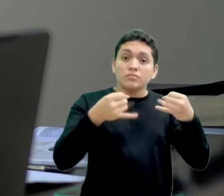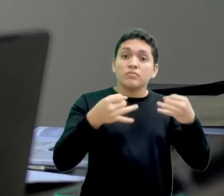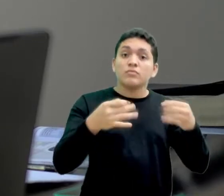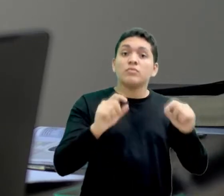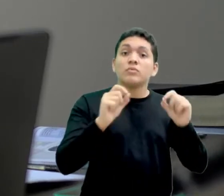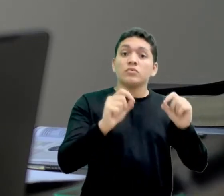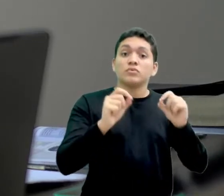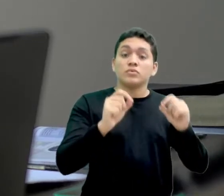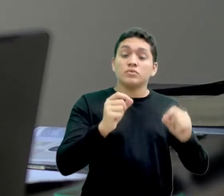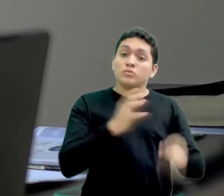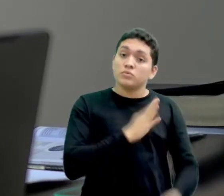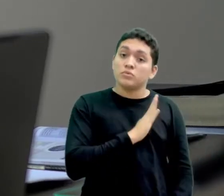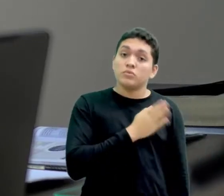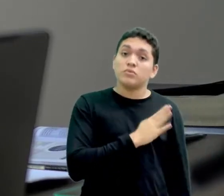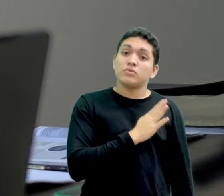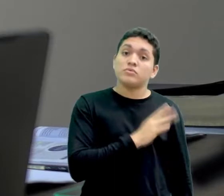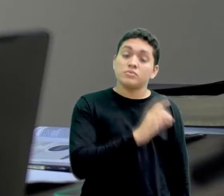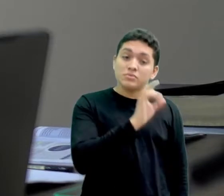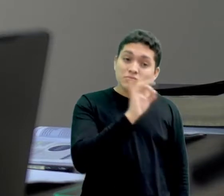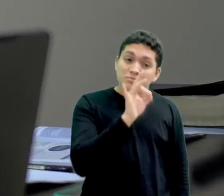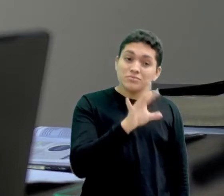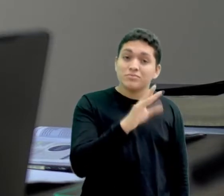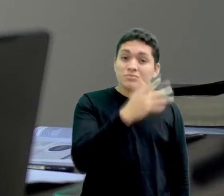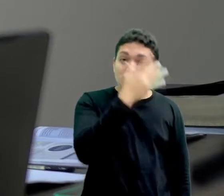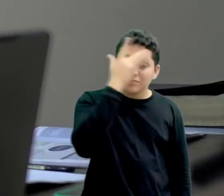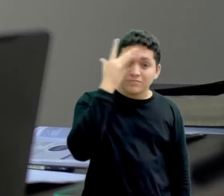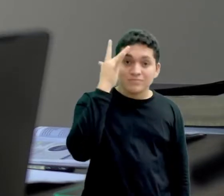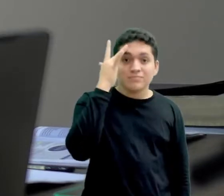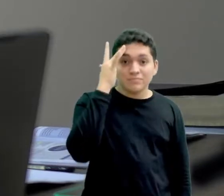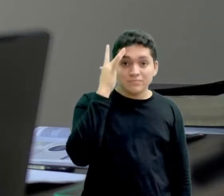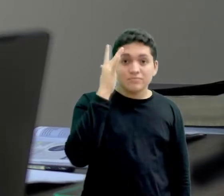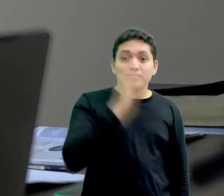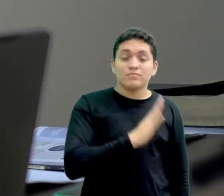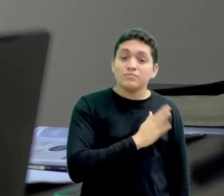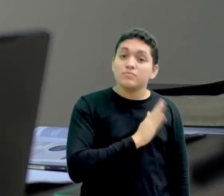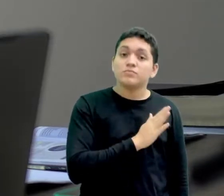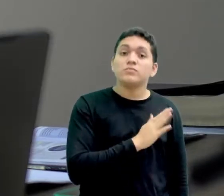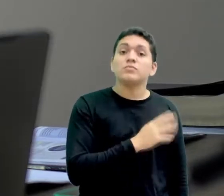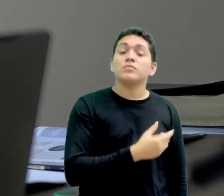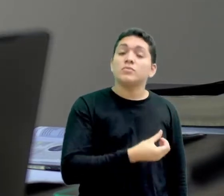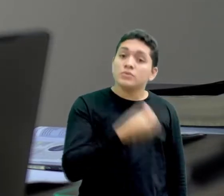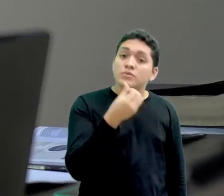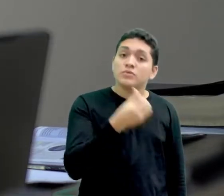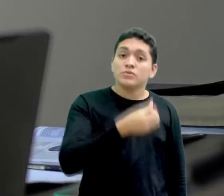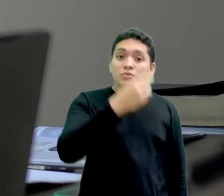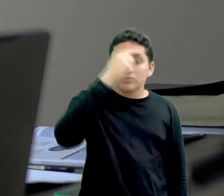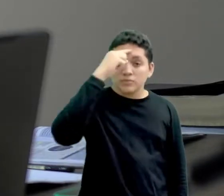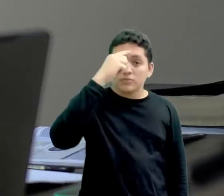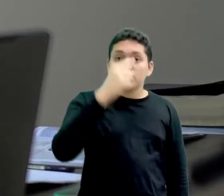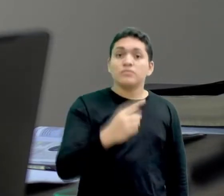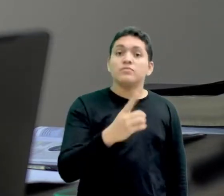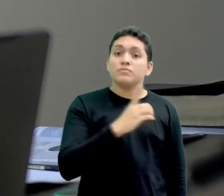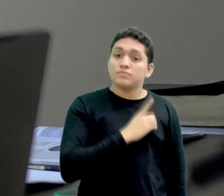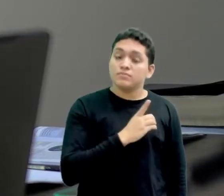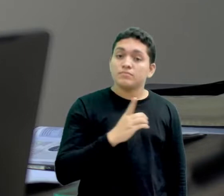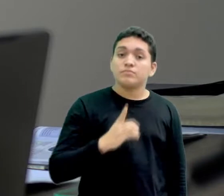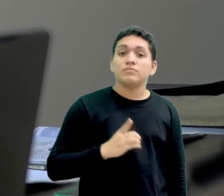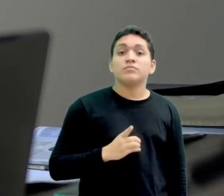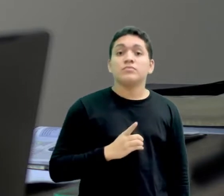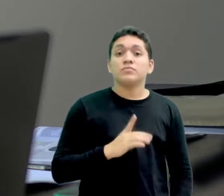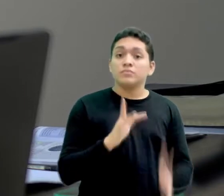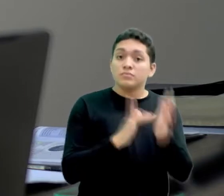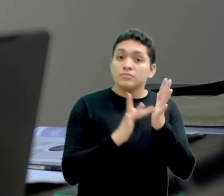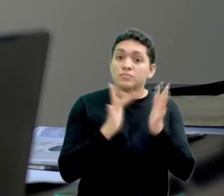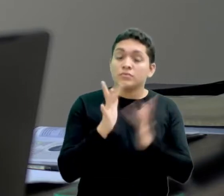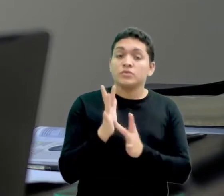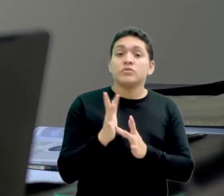no coração do homem, né? Falar do sexto mandamento, né, diácono Genilson? Jesus e